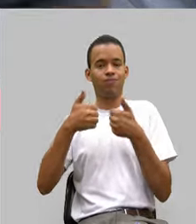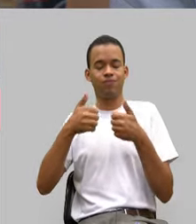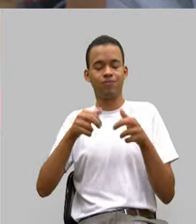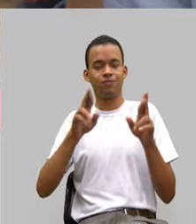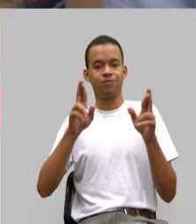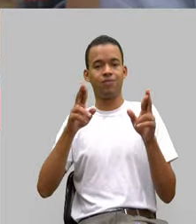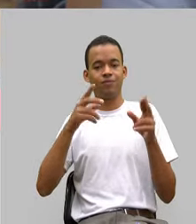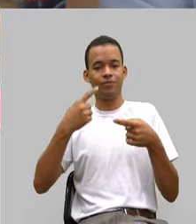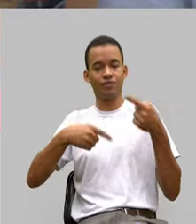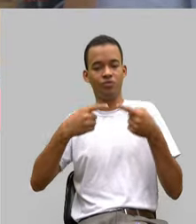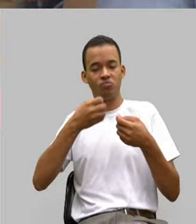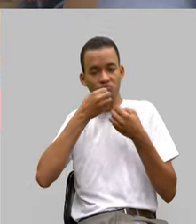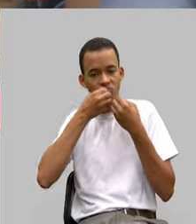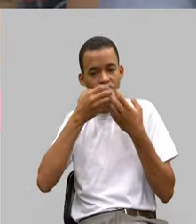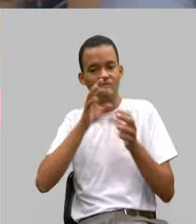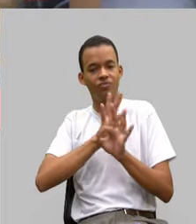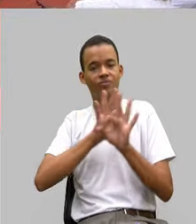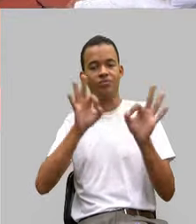obrigada